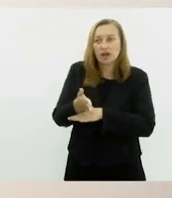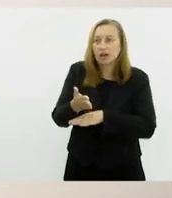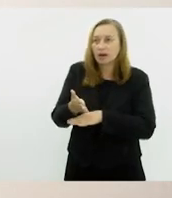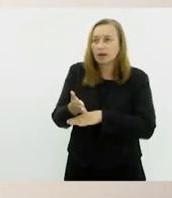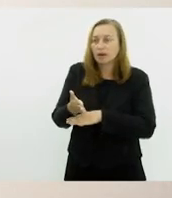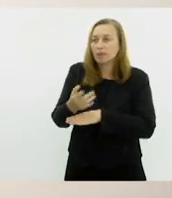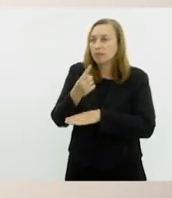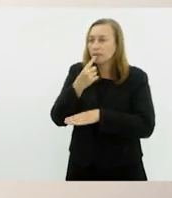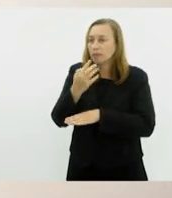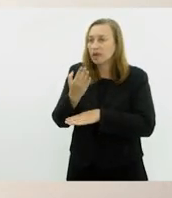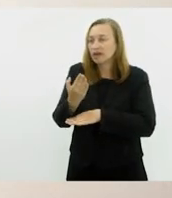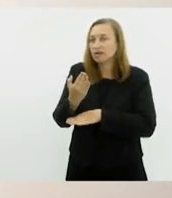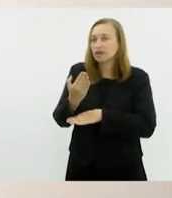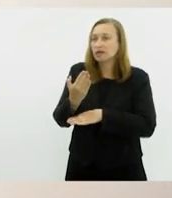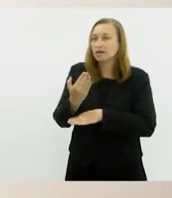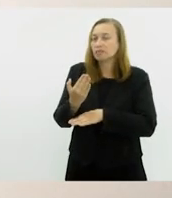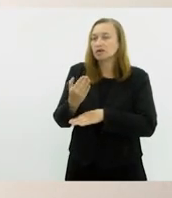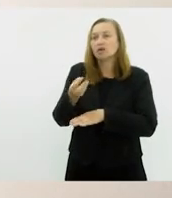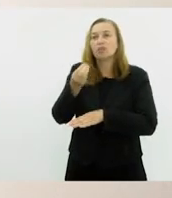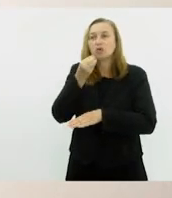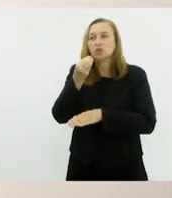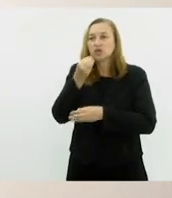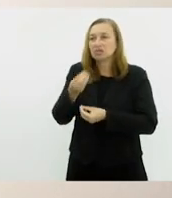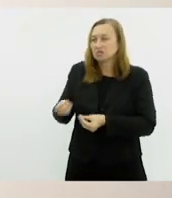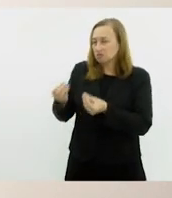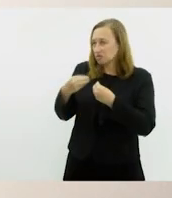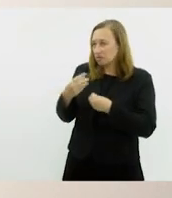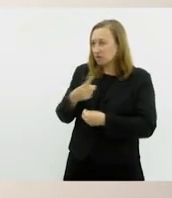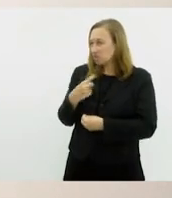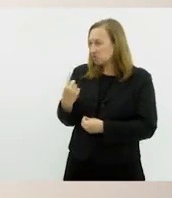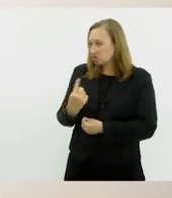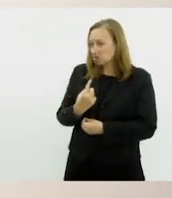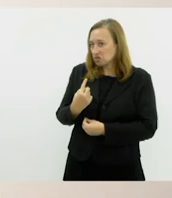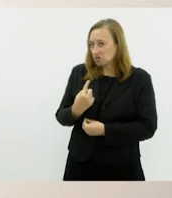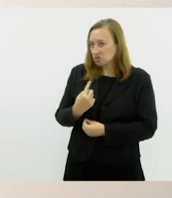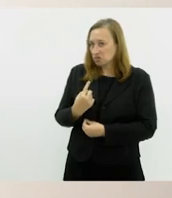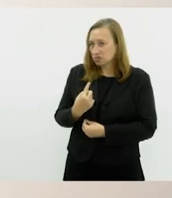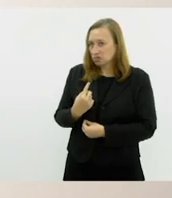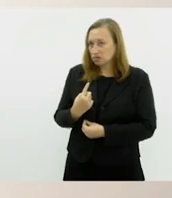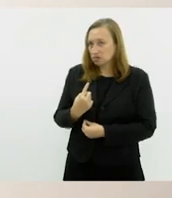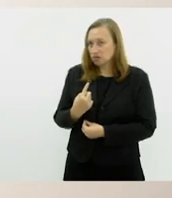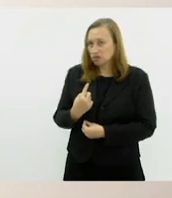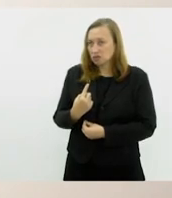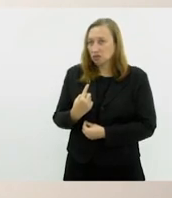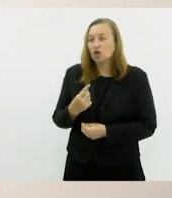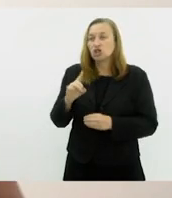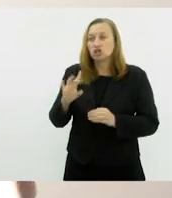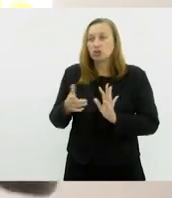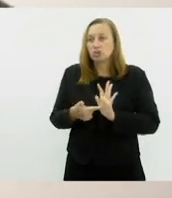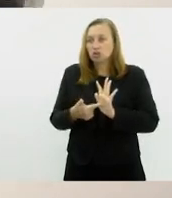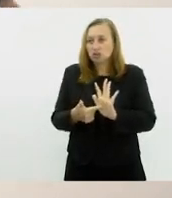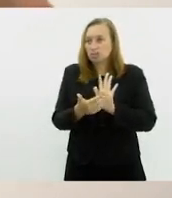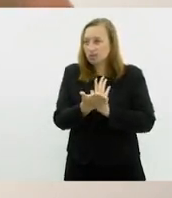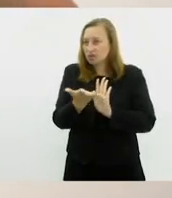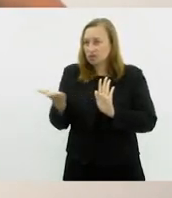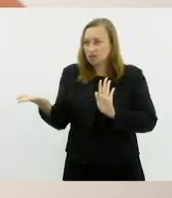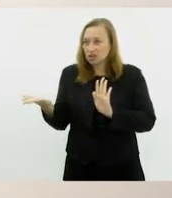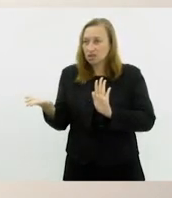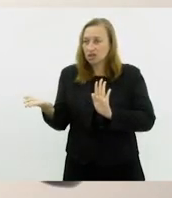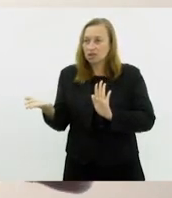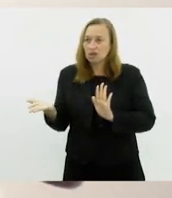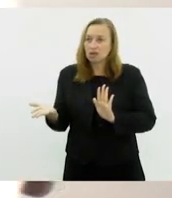pedir porque oportunidade você não dá pra gente eu quero só mostrar uma coisa para vocês